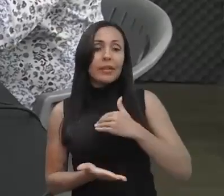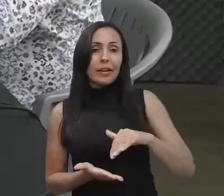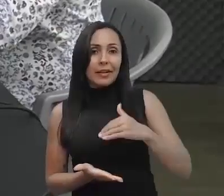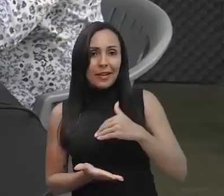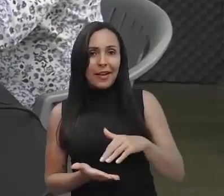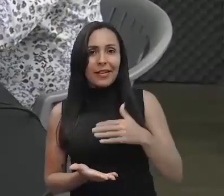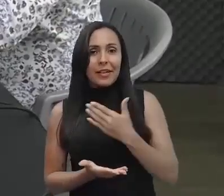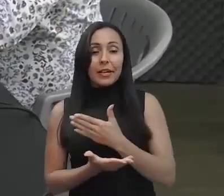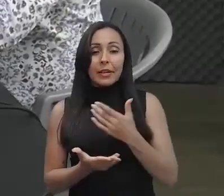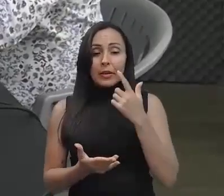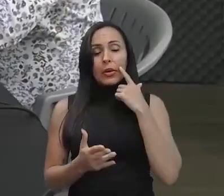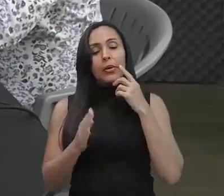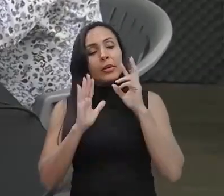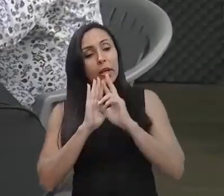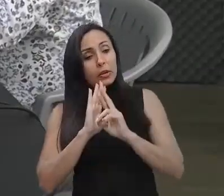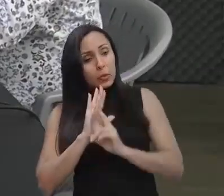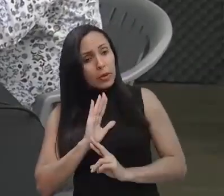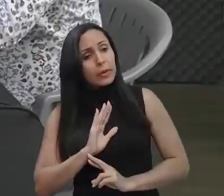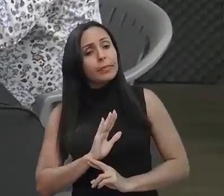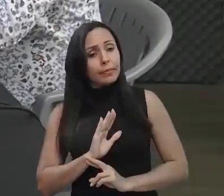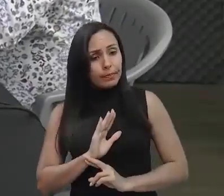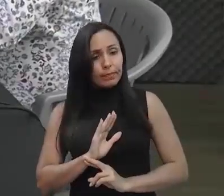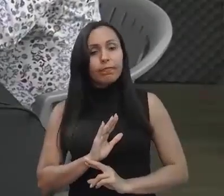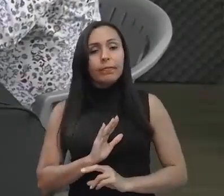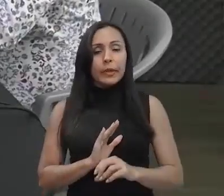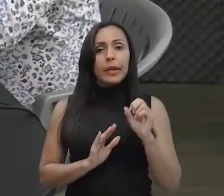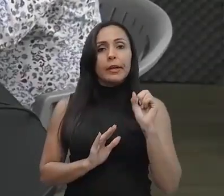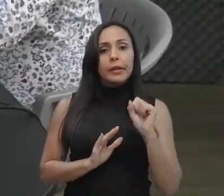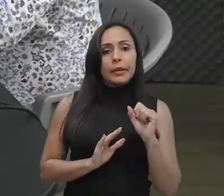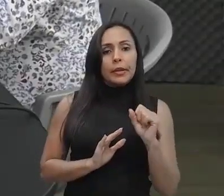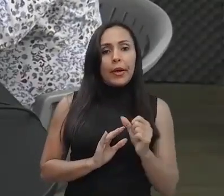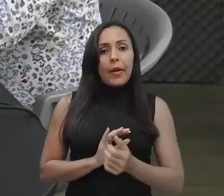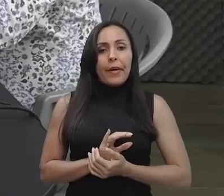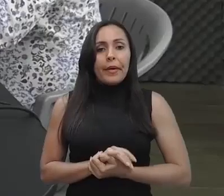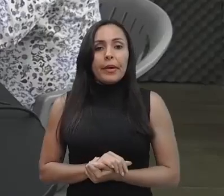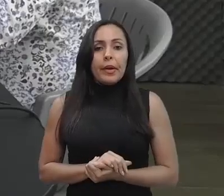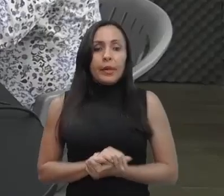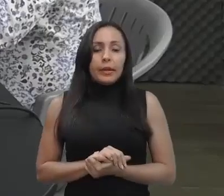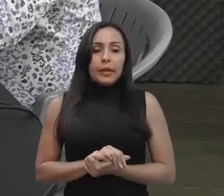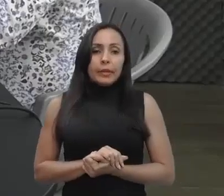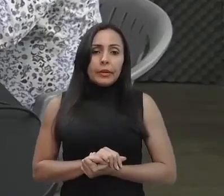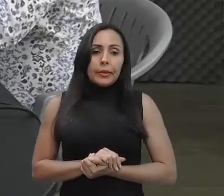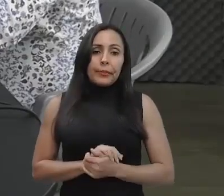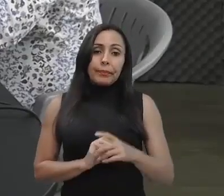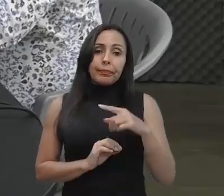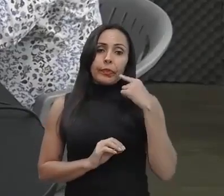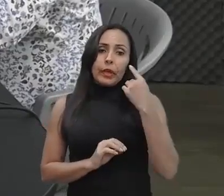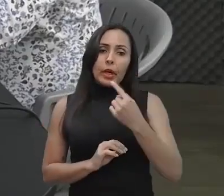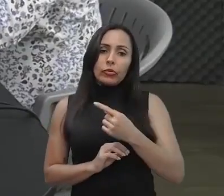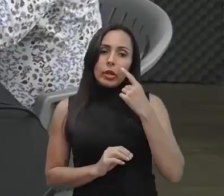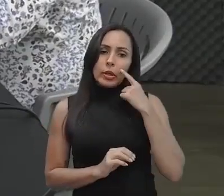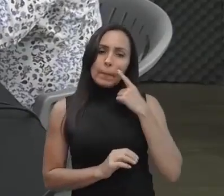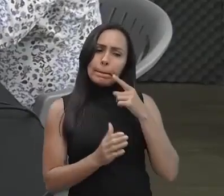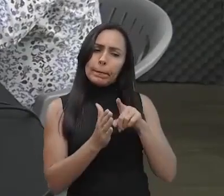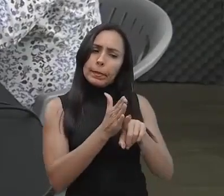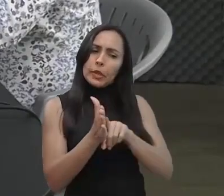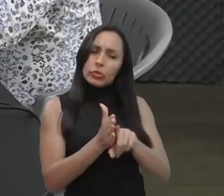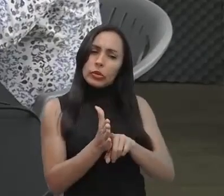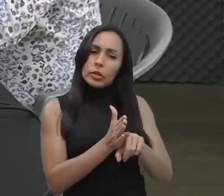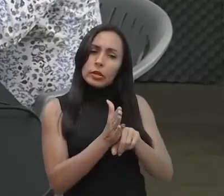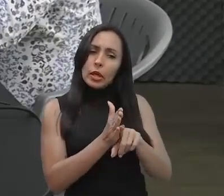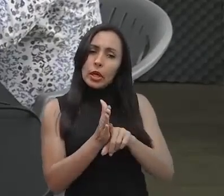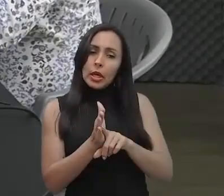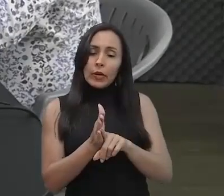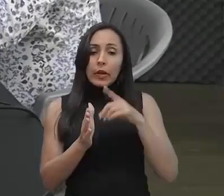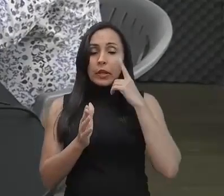responder sim sim a gente também faz a gente faz esse tipo de resposta a gente apura e faz uma resposta para enviar